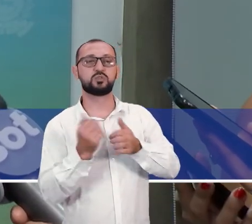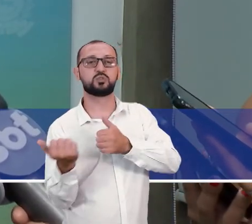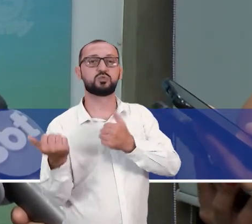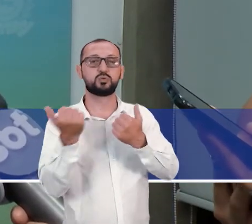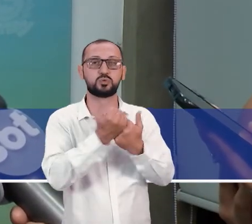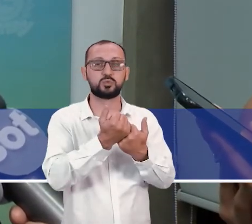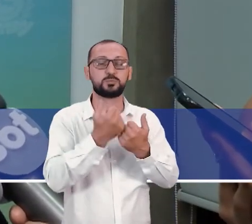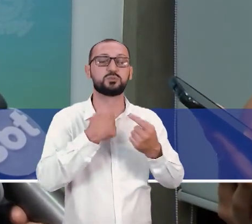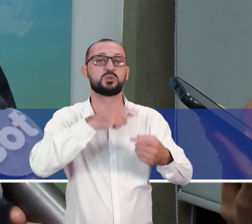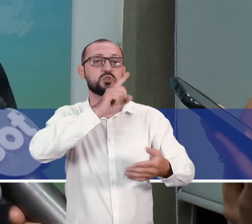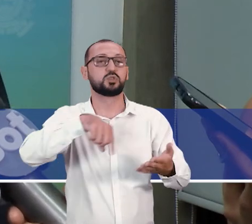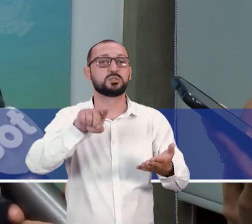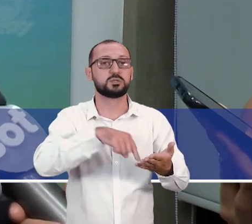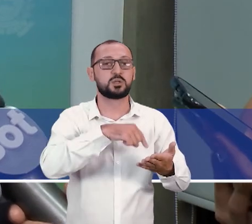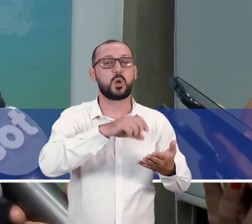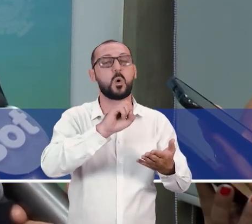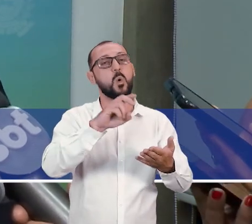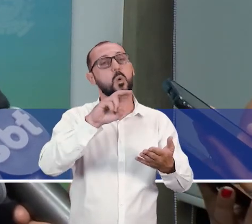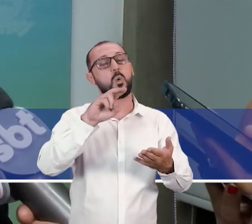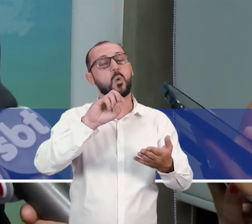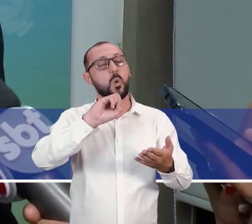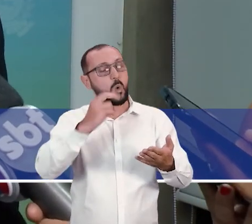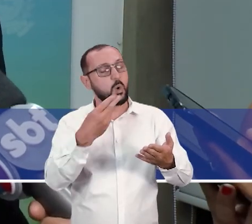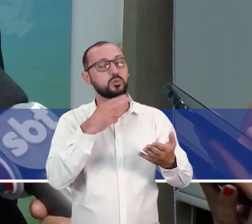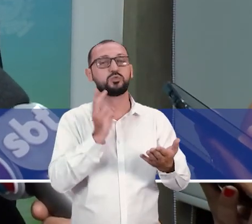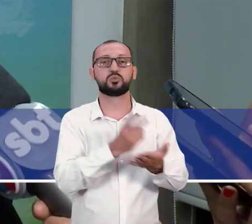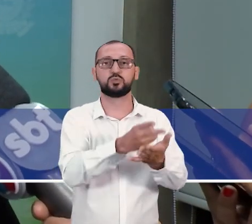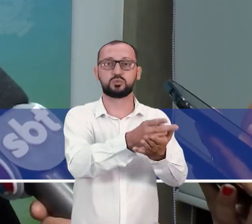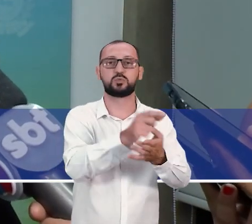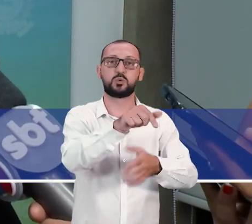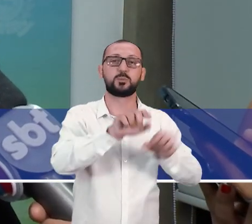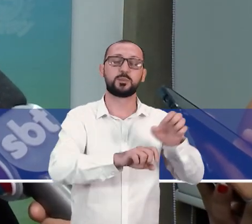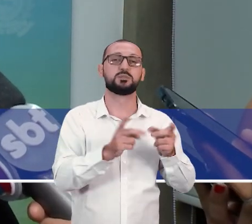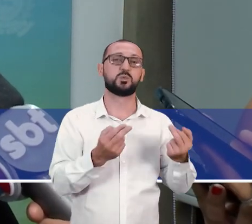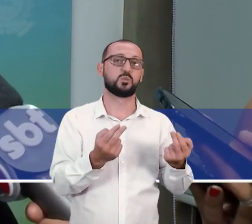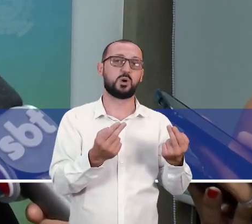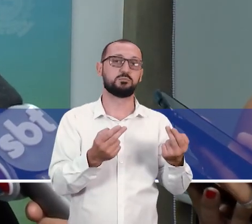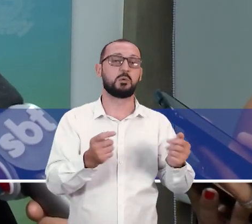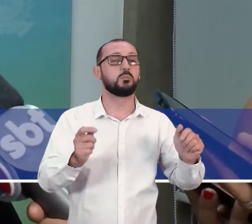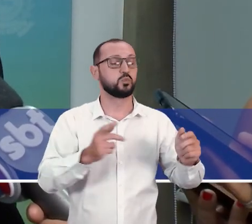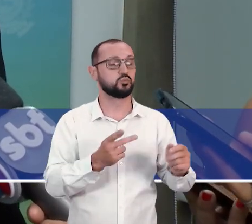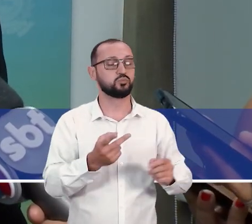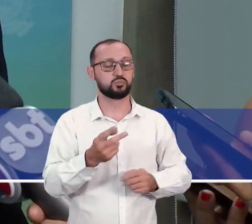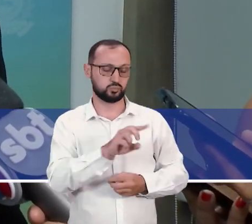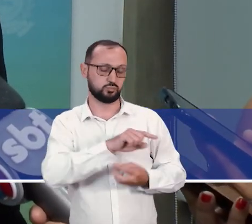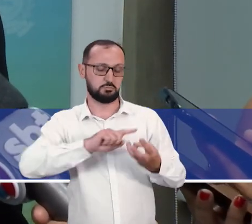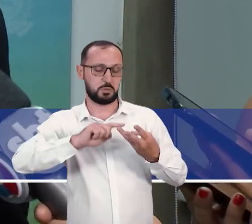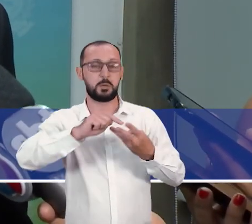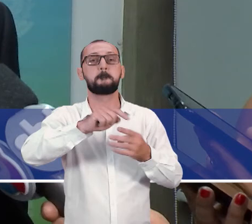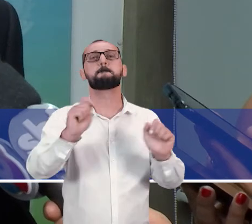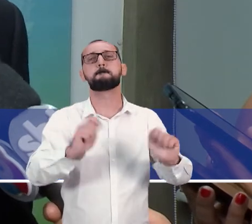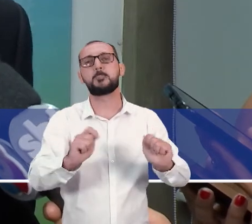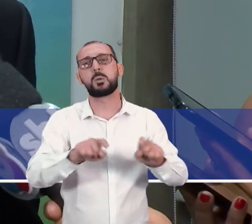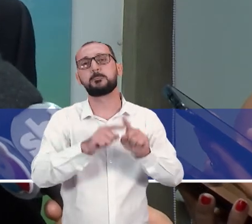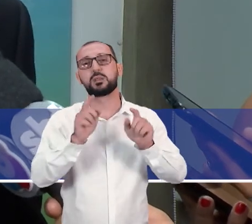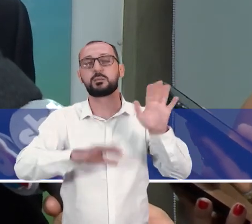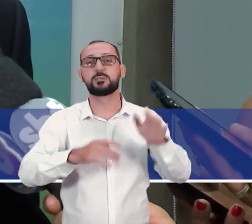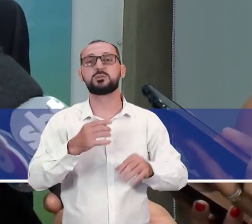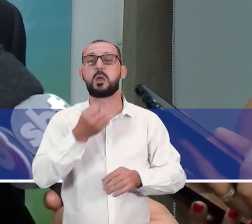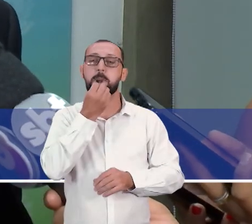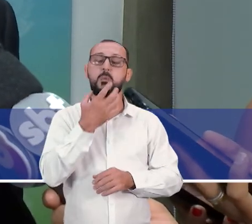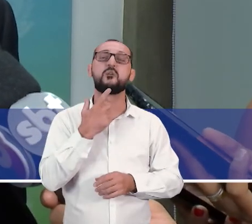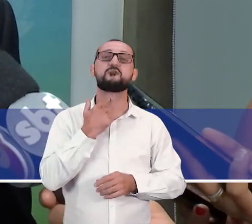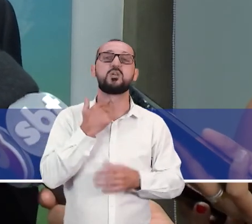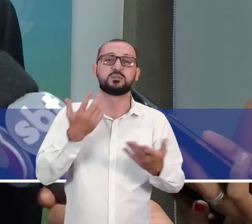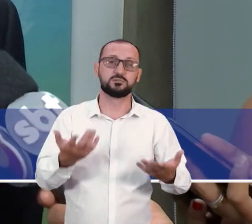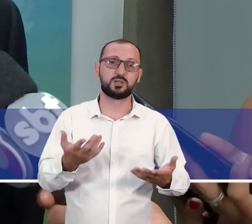ninguém toma providência nenhuma de substituição, de cancelamento ou de própria continuidade com a mesma concessionária. Então, tudo isso é possível,